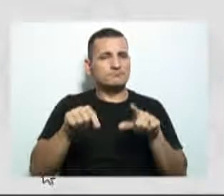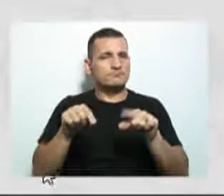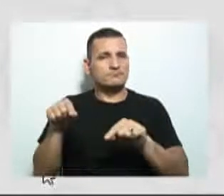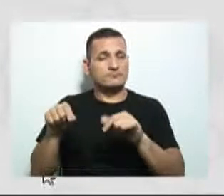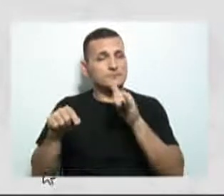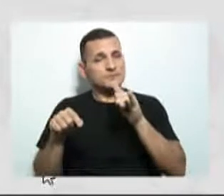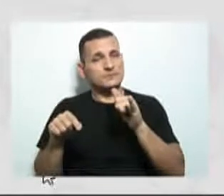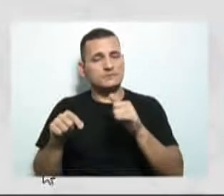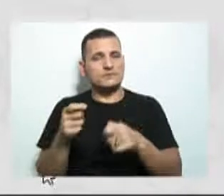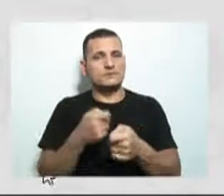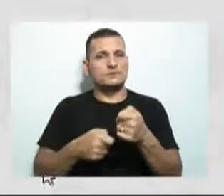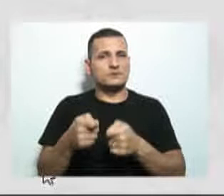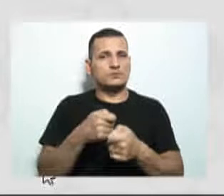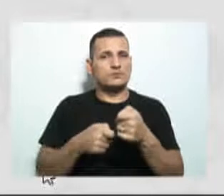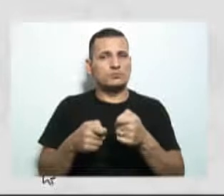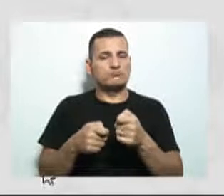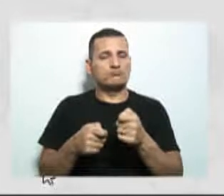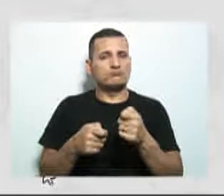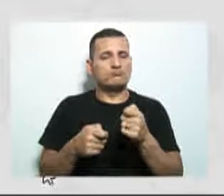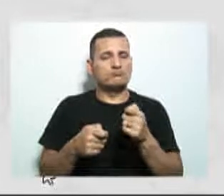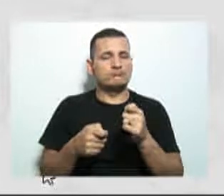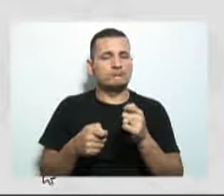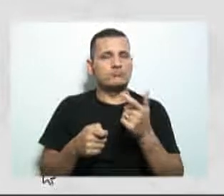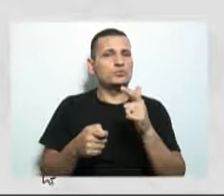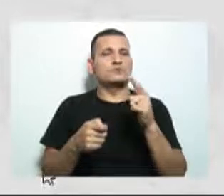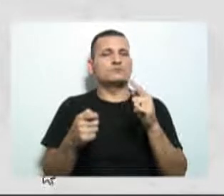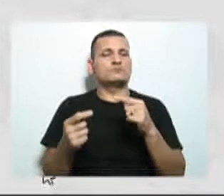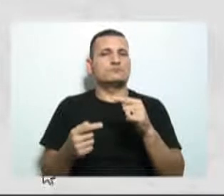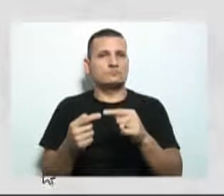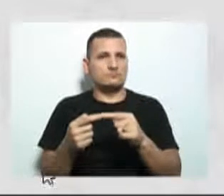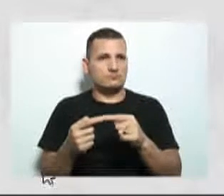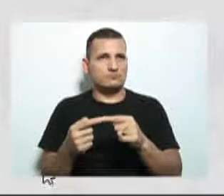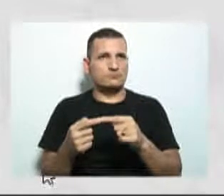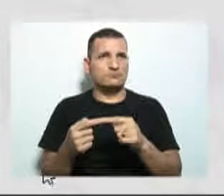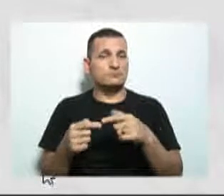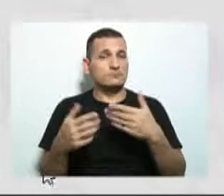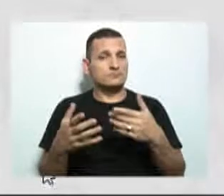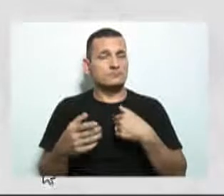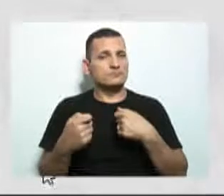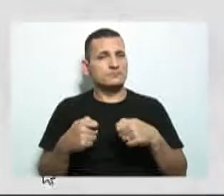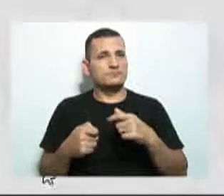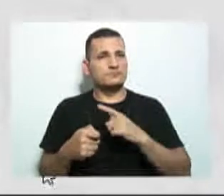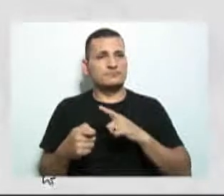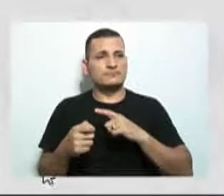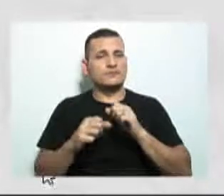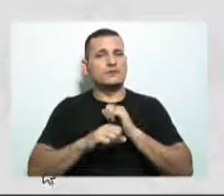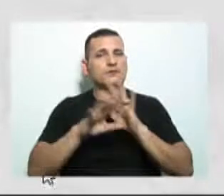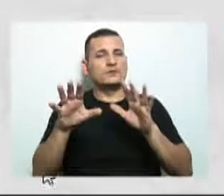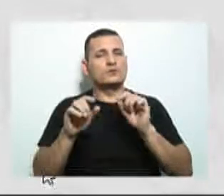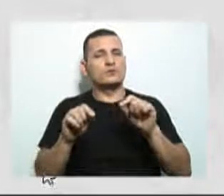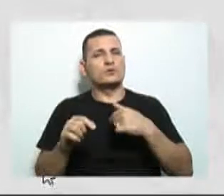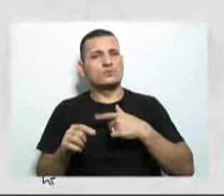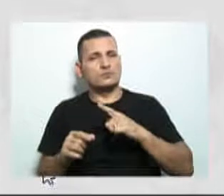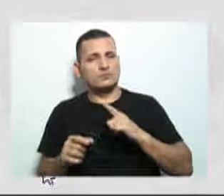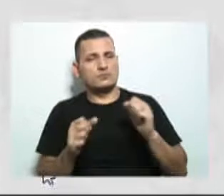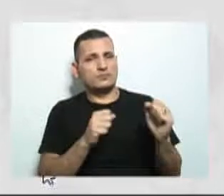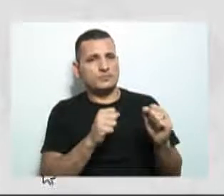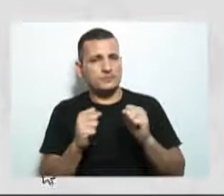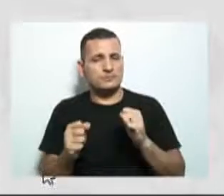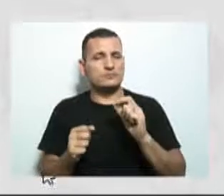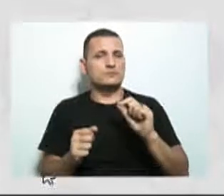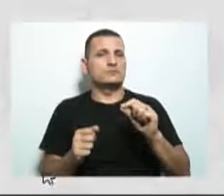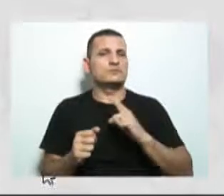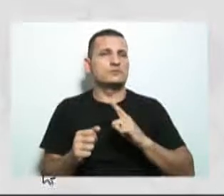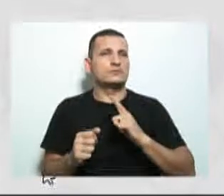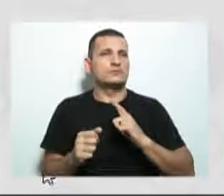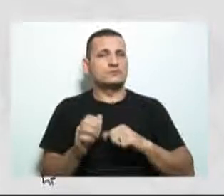a negociação não caminhe como planejamos. Então eu preciso ter bem claro o que eu tenho de poder, o que eu